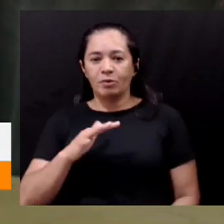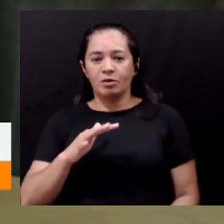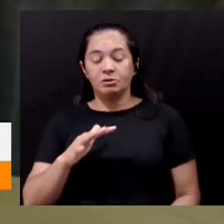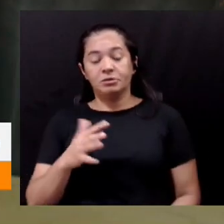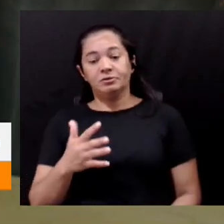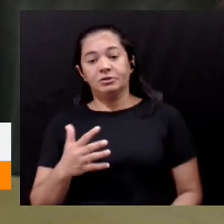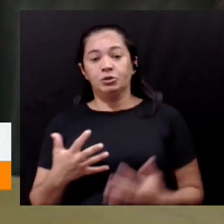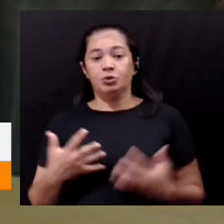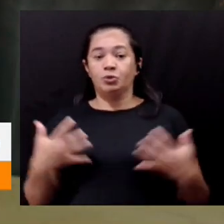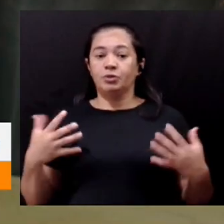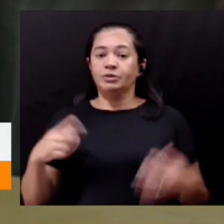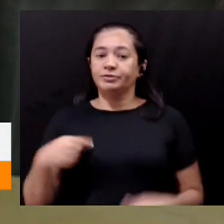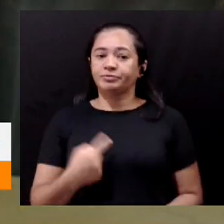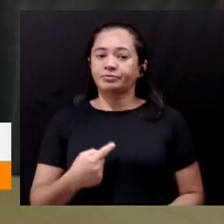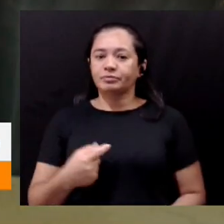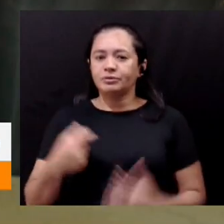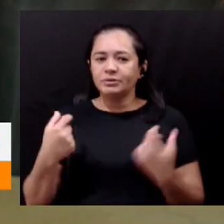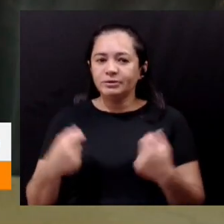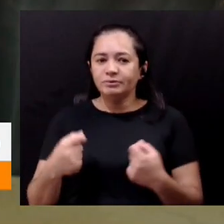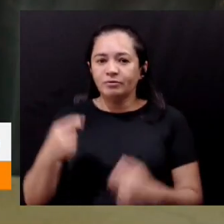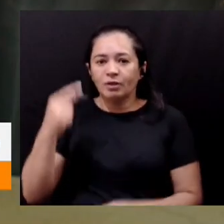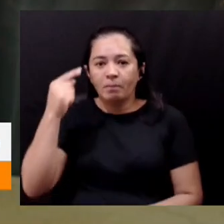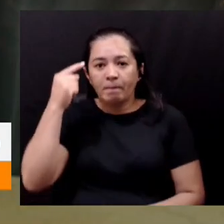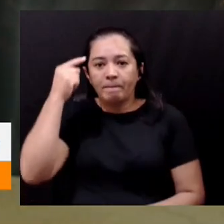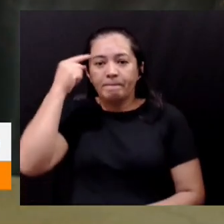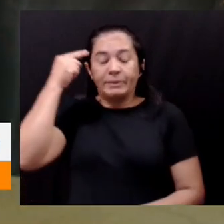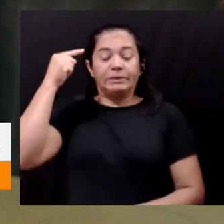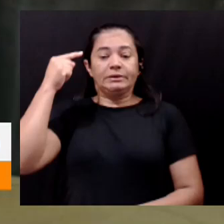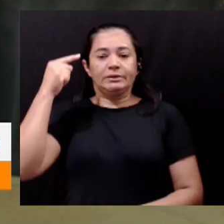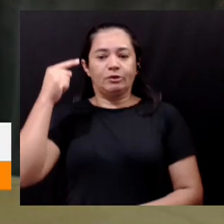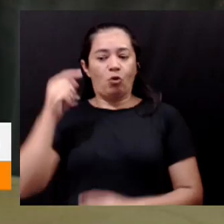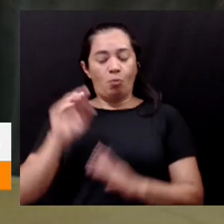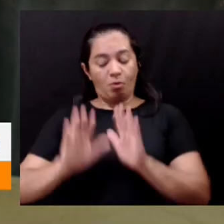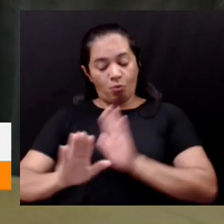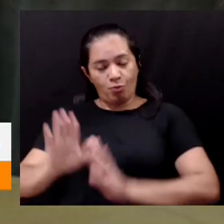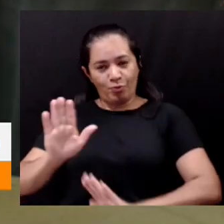ir lá e colocar um espetinho assim nele, né, e falar: "Ó,